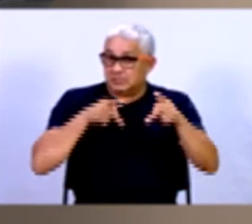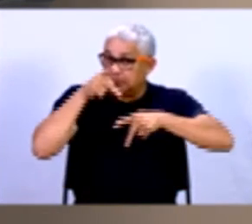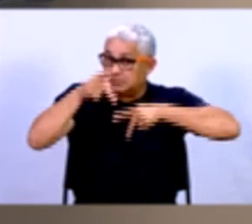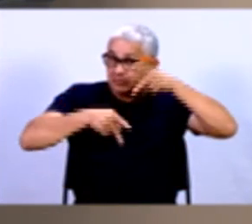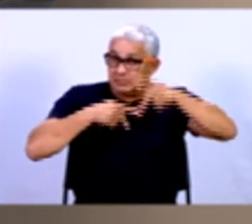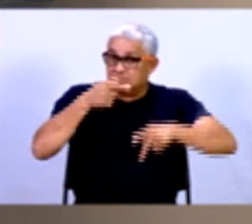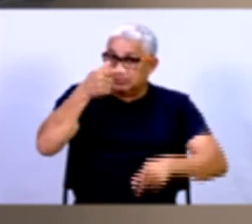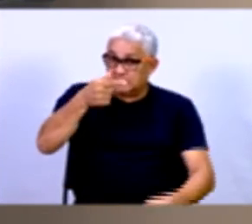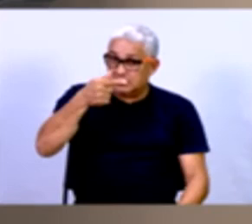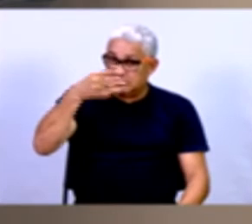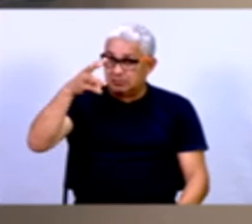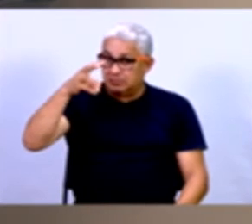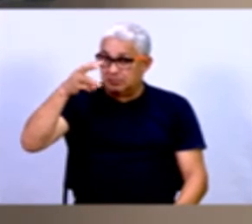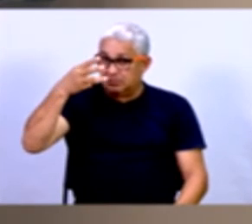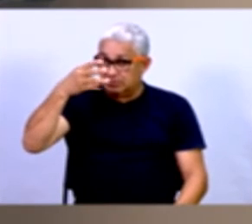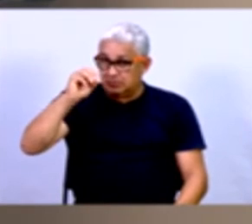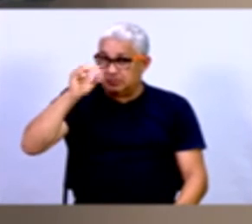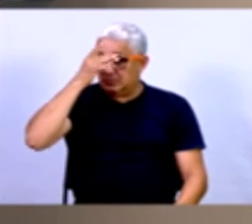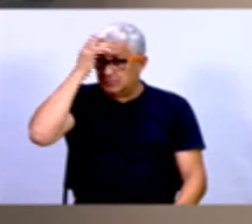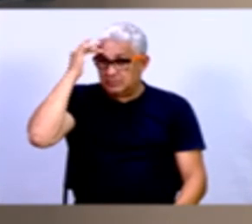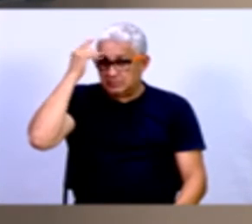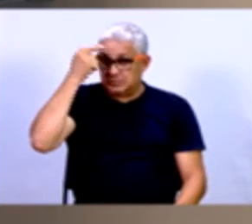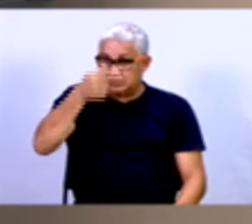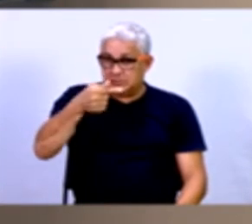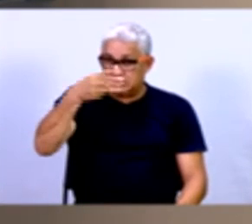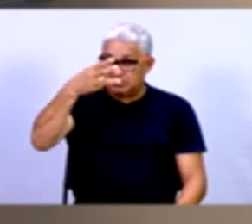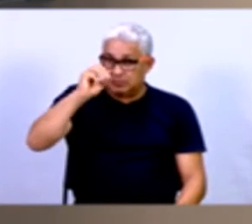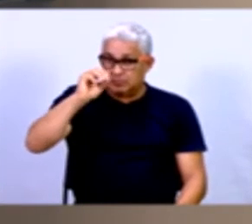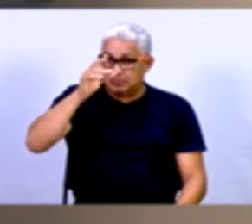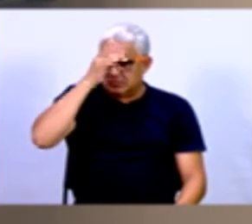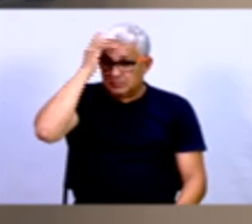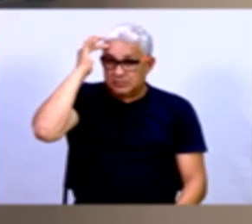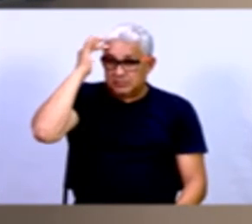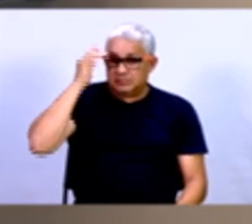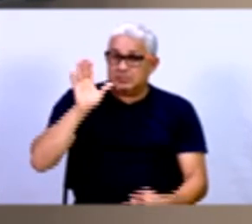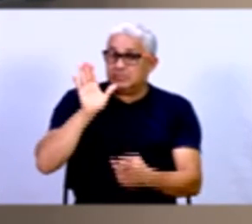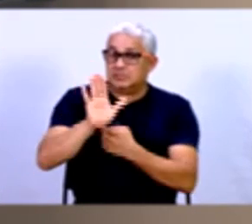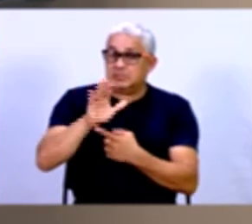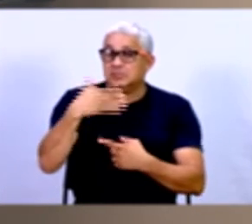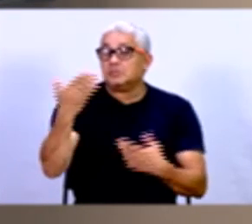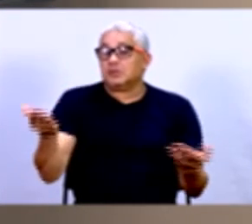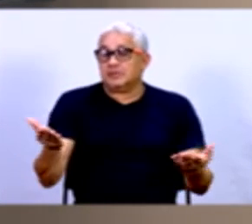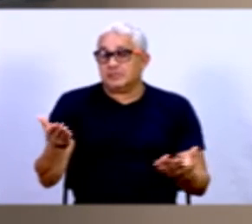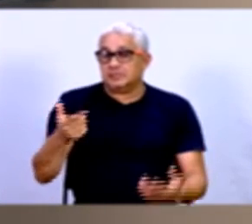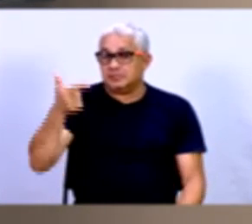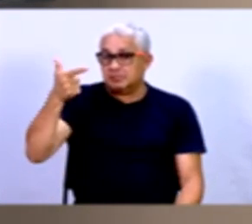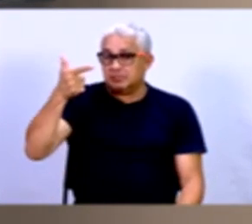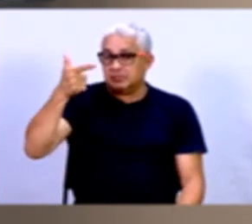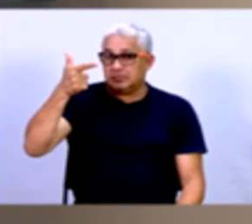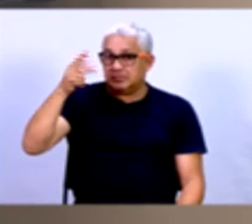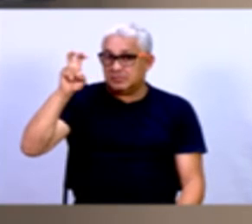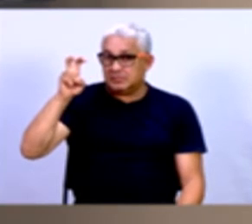é 730 e qual é a nossa amostra? Sendo que foi definido 25 funcionários,